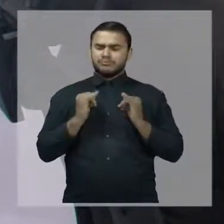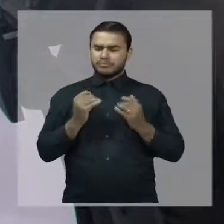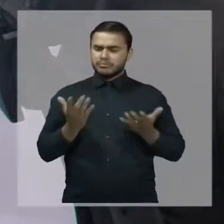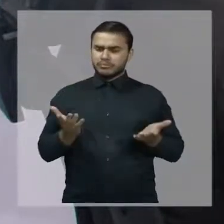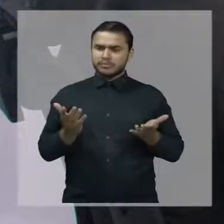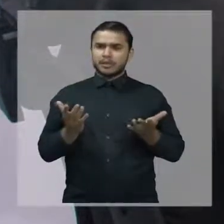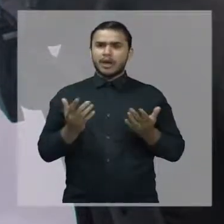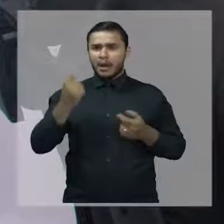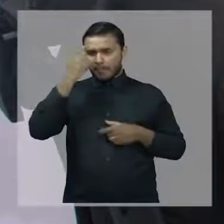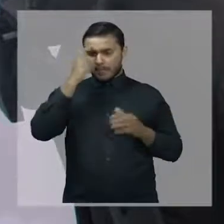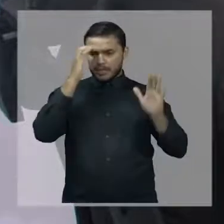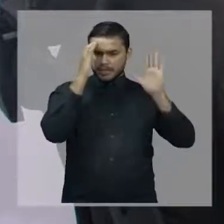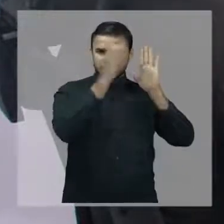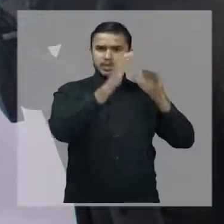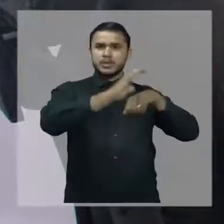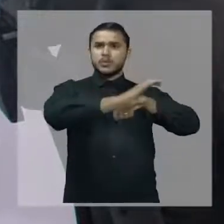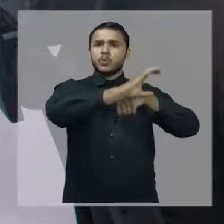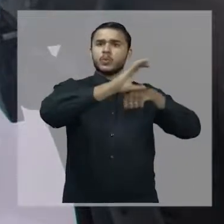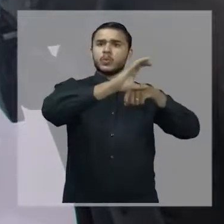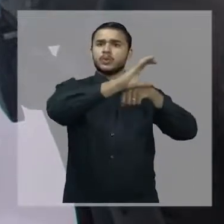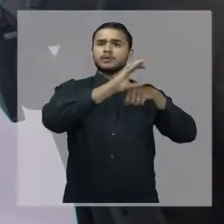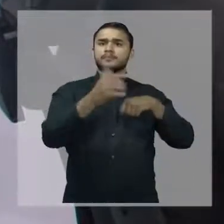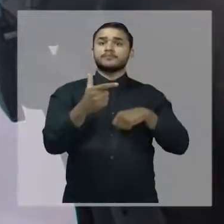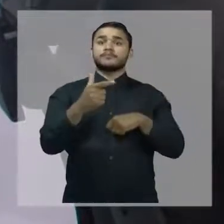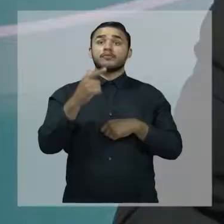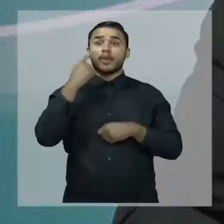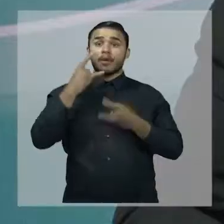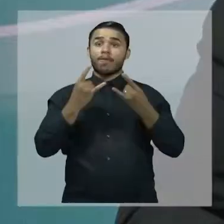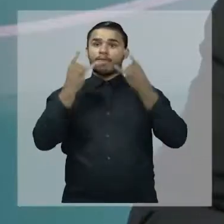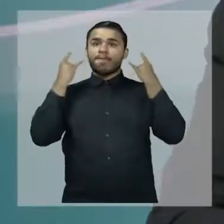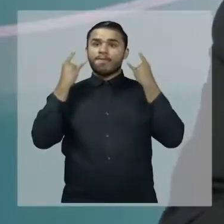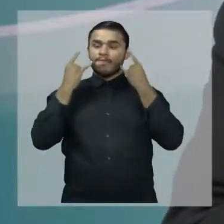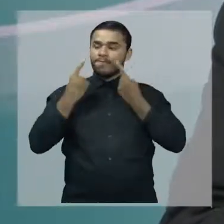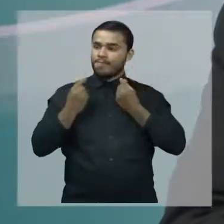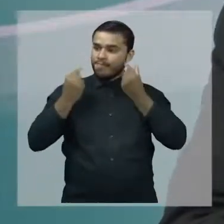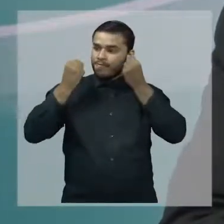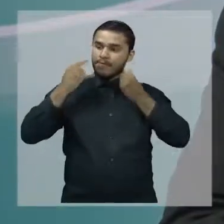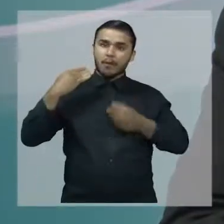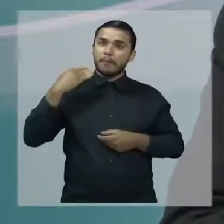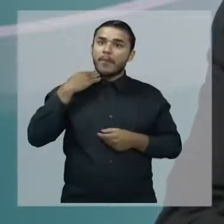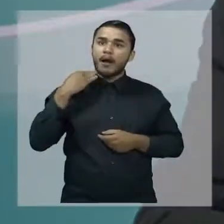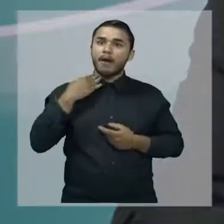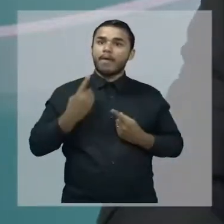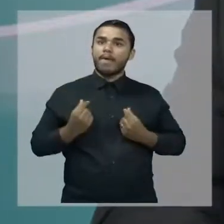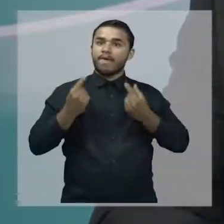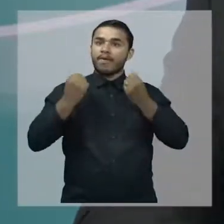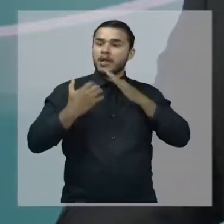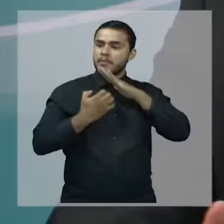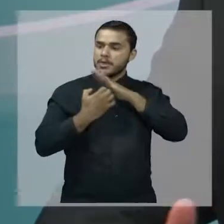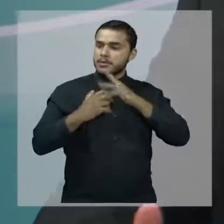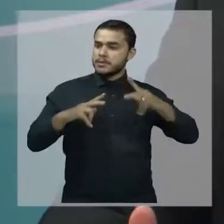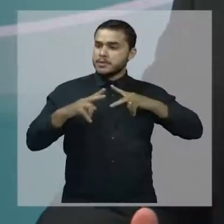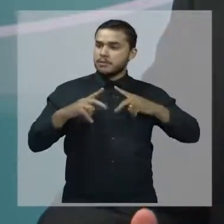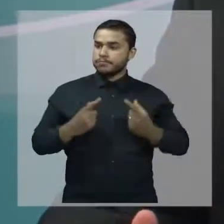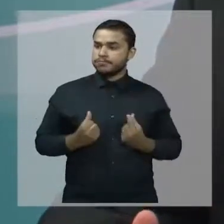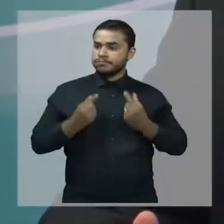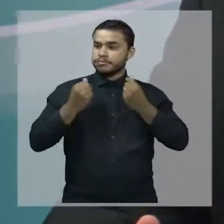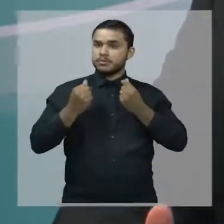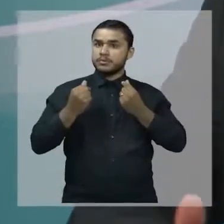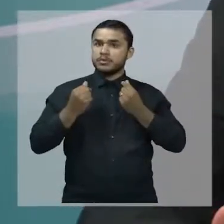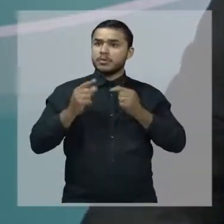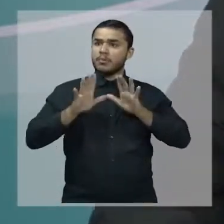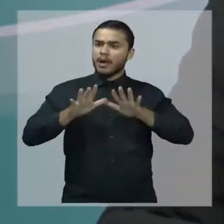a inversão da Constituição. Ou seja, onde o capitalismo financeiro se sobrepõe ao capitalismo